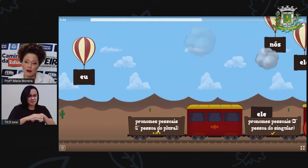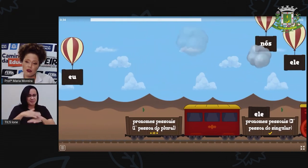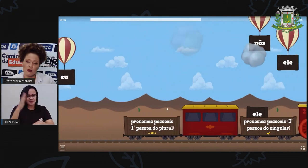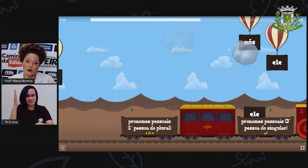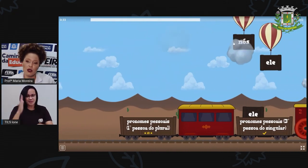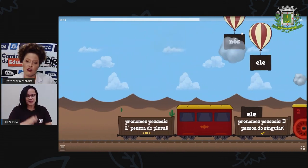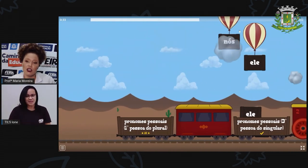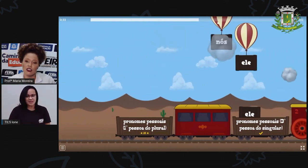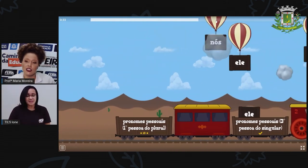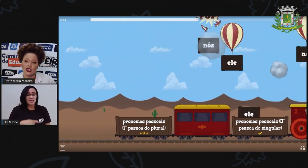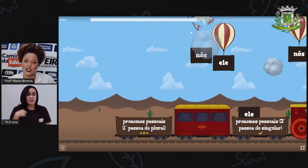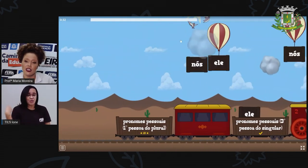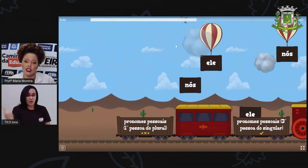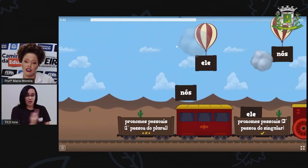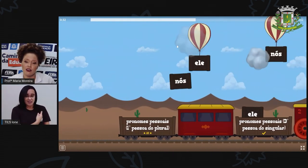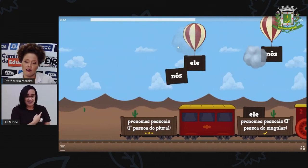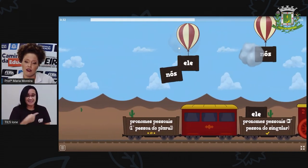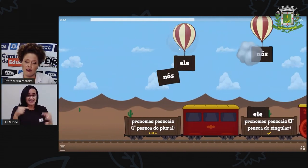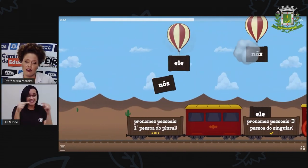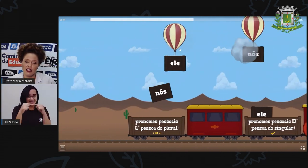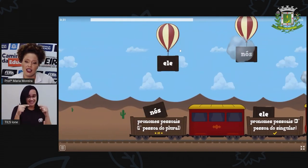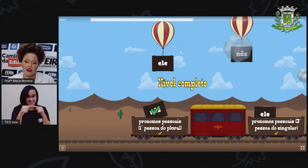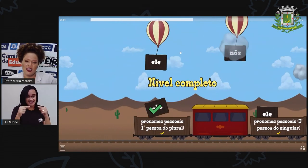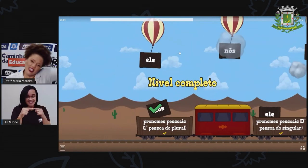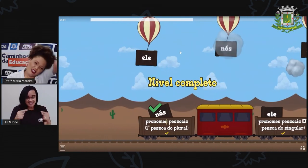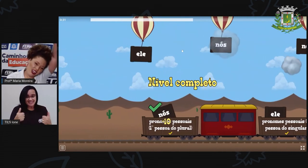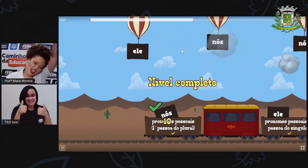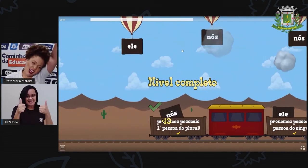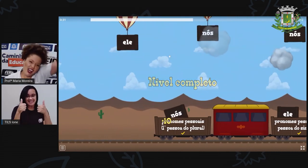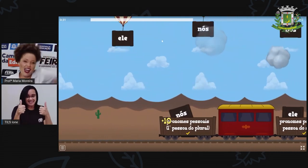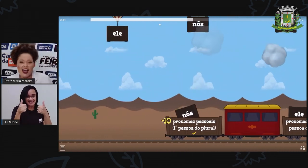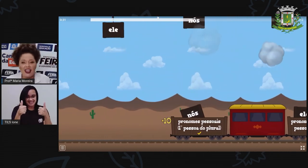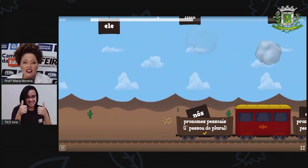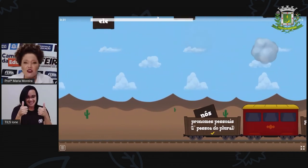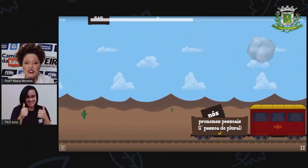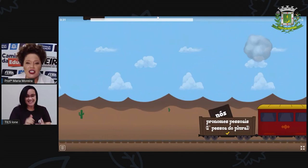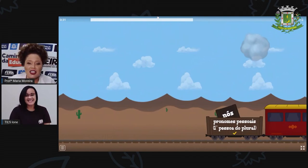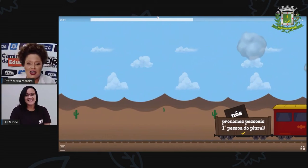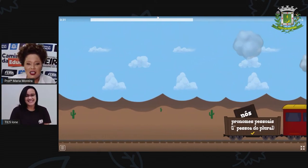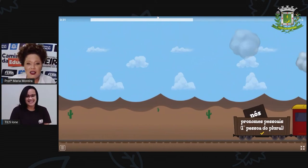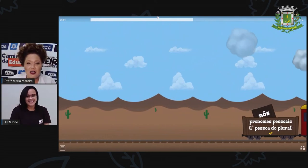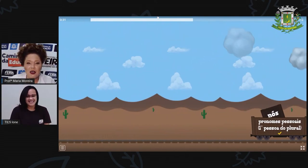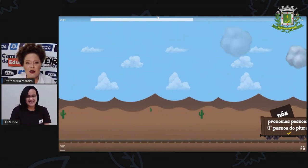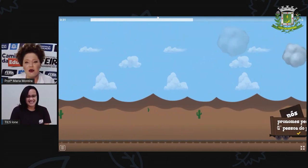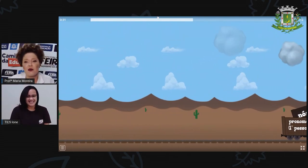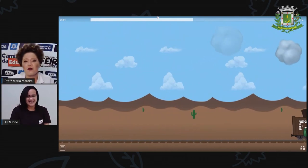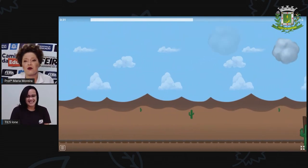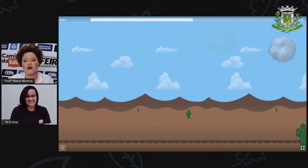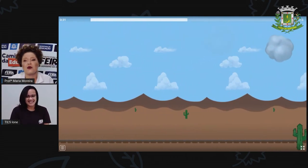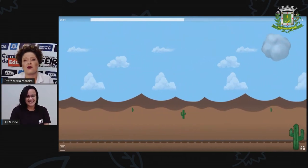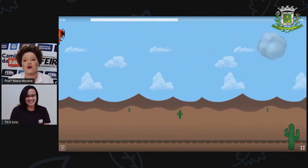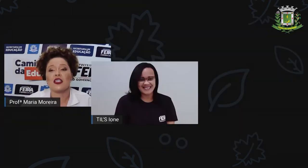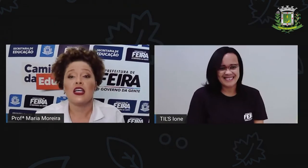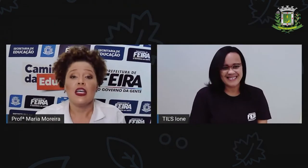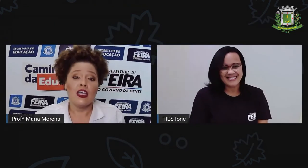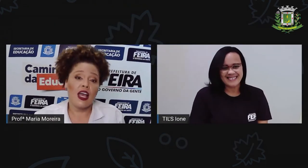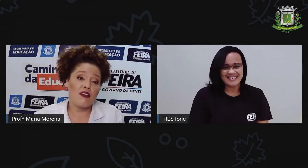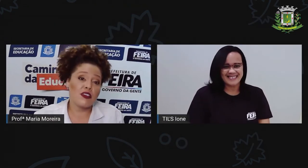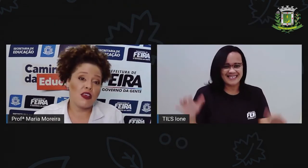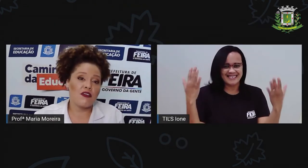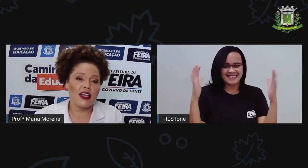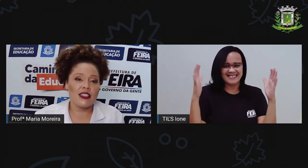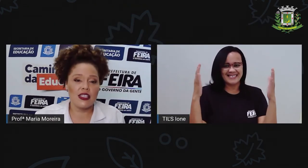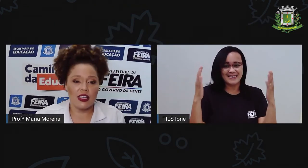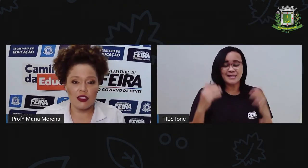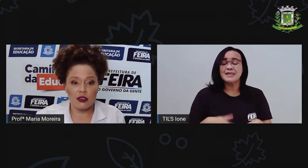Primeira pessoa do plural. Nós, isso aqui. Vai, vai, caiu. Ai, conseguimos. E